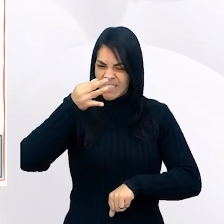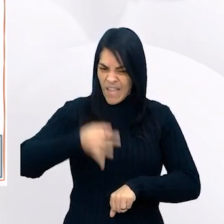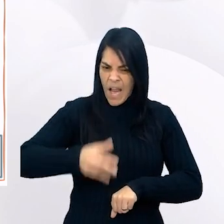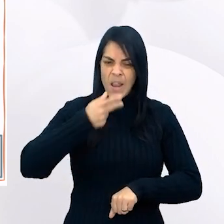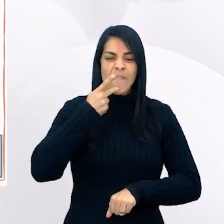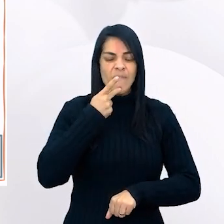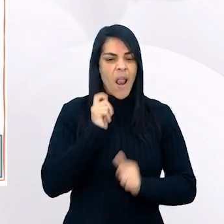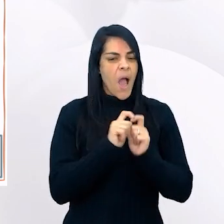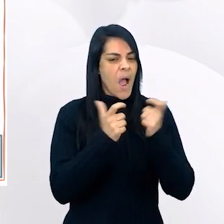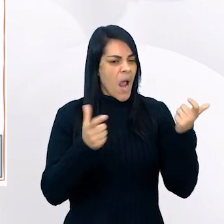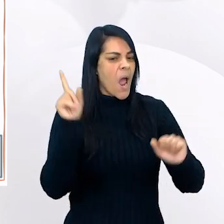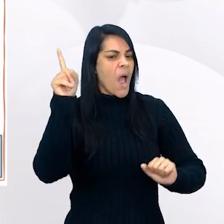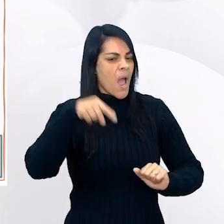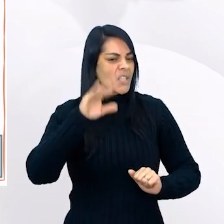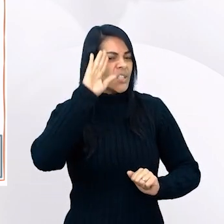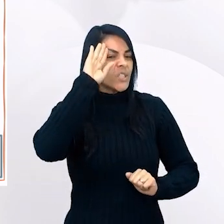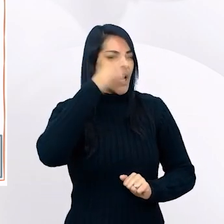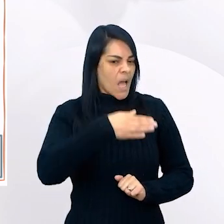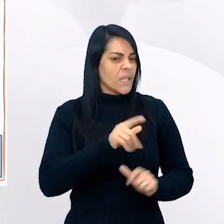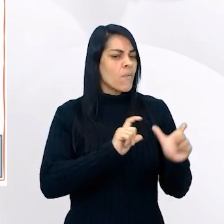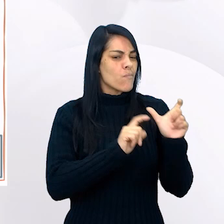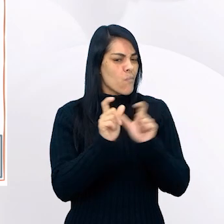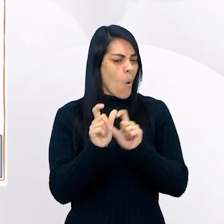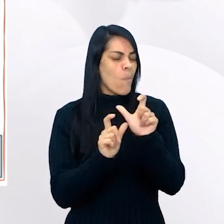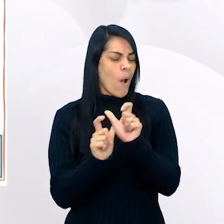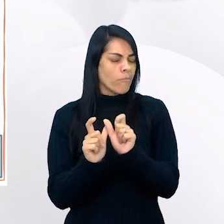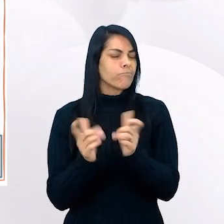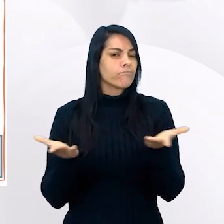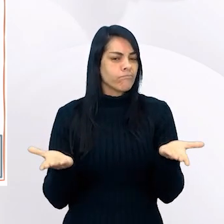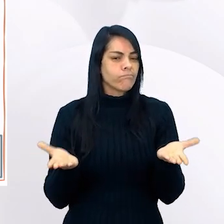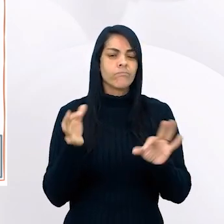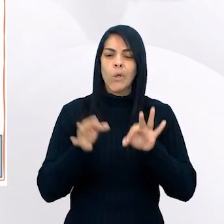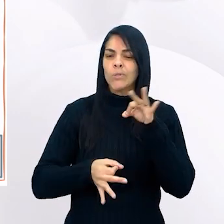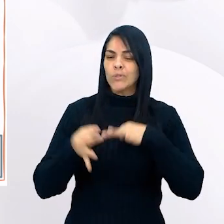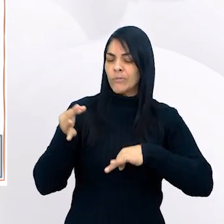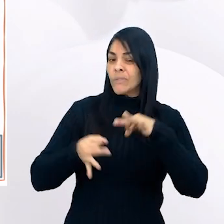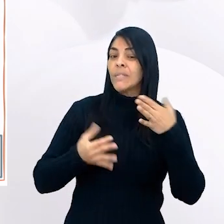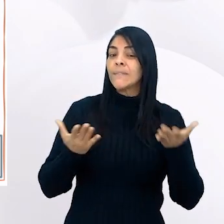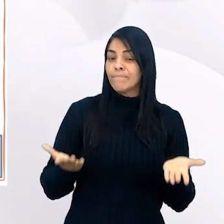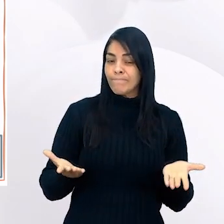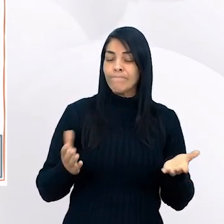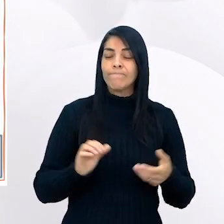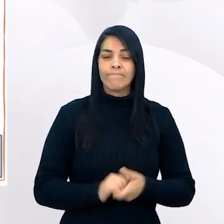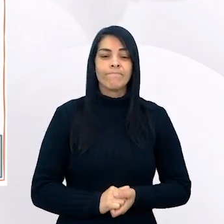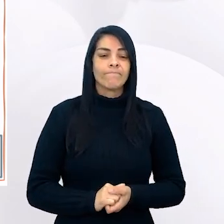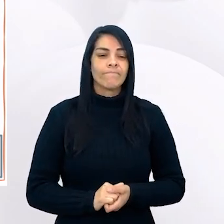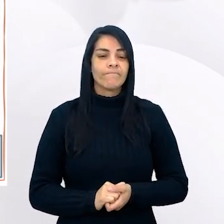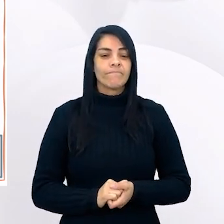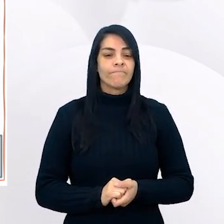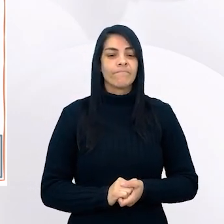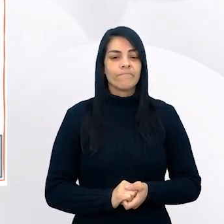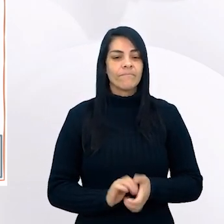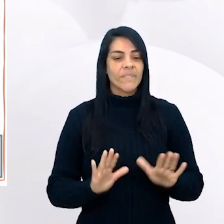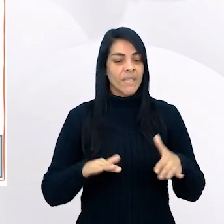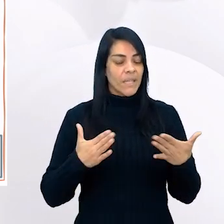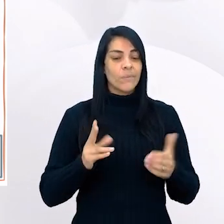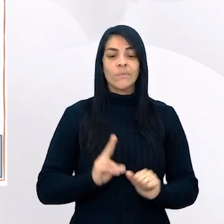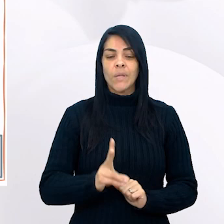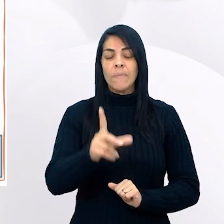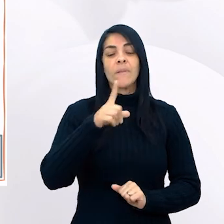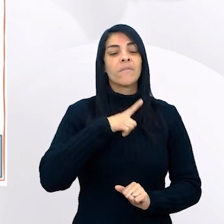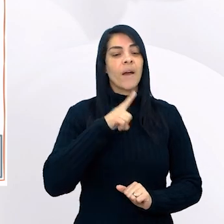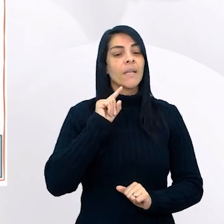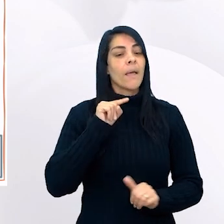essas grandezas são diretamente proporcionais? É E isso- depois, justifique. É né? isso. Então, sempre vai ter